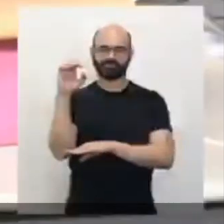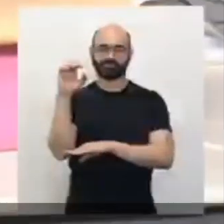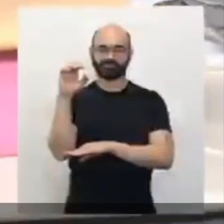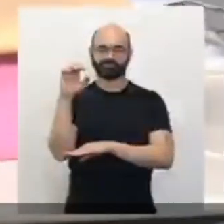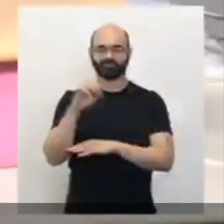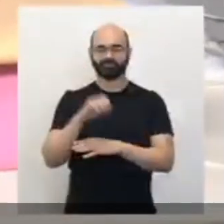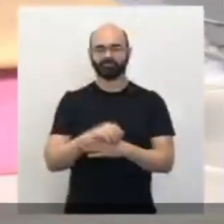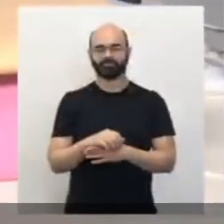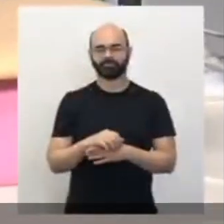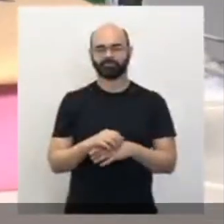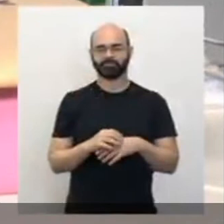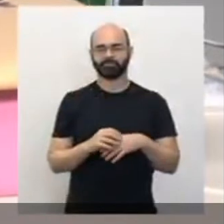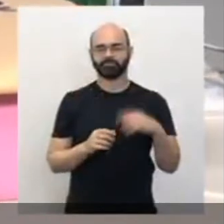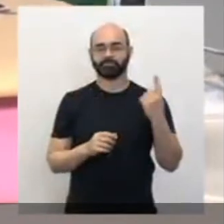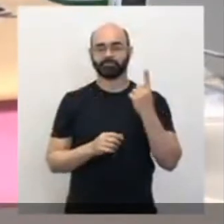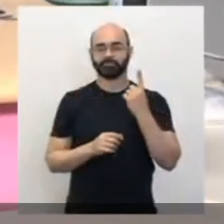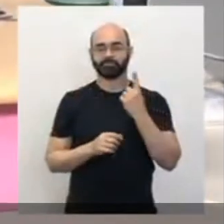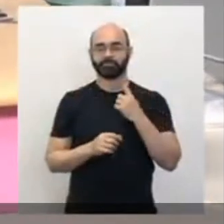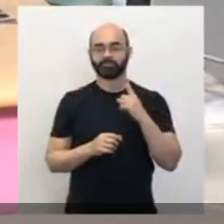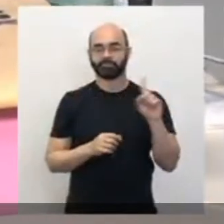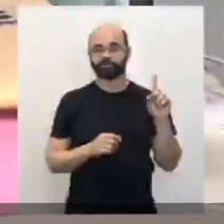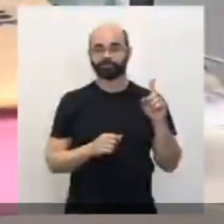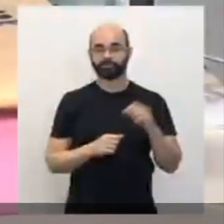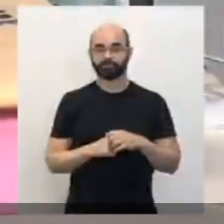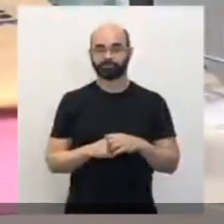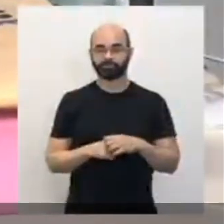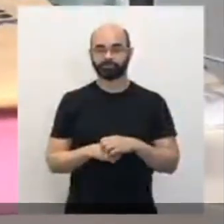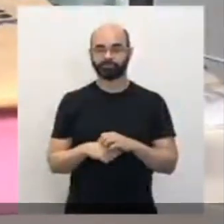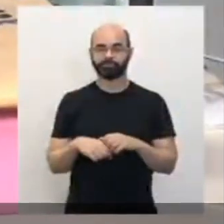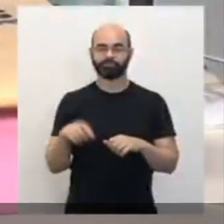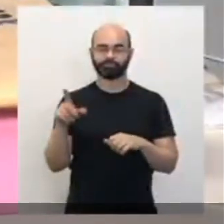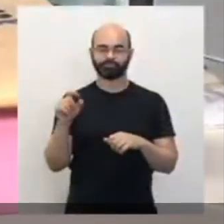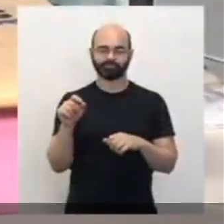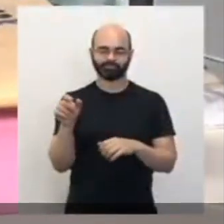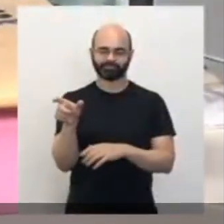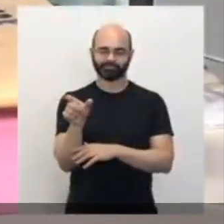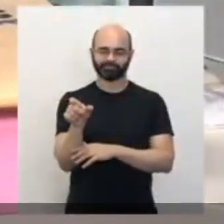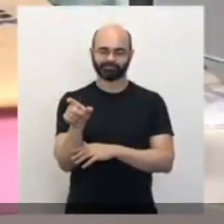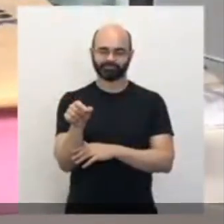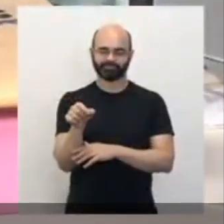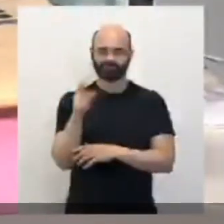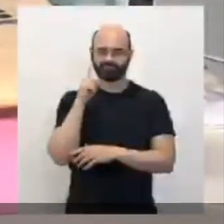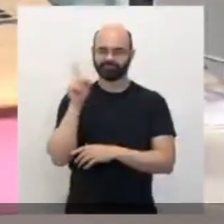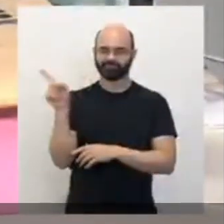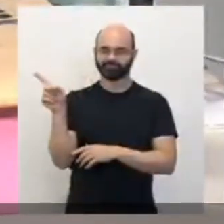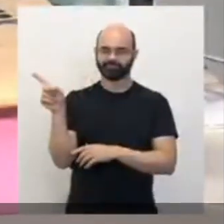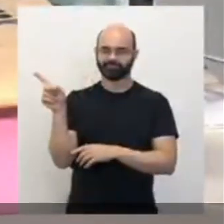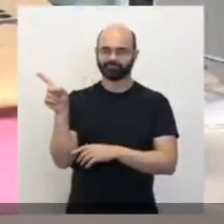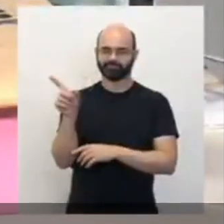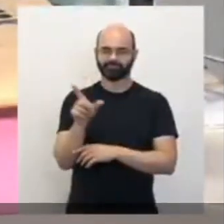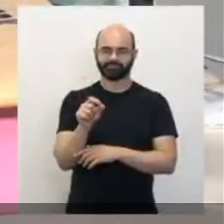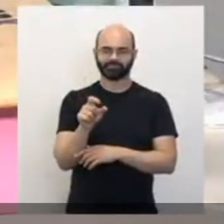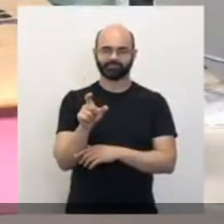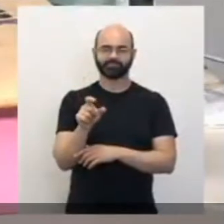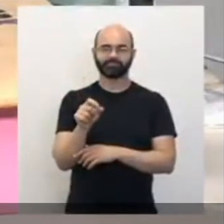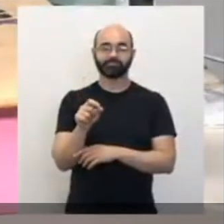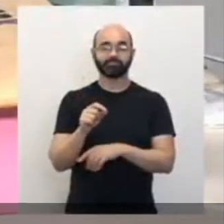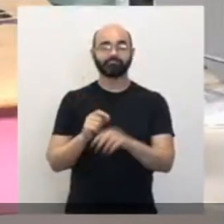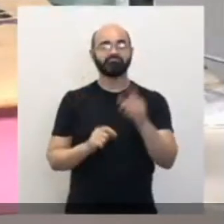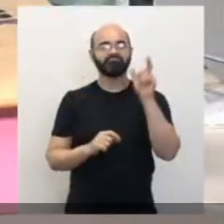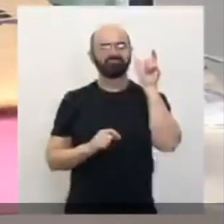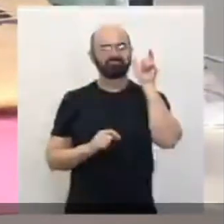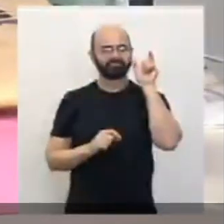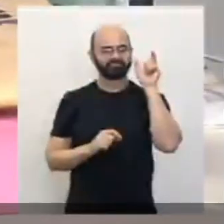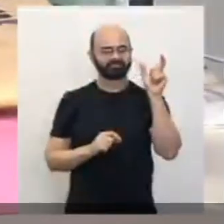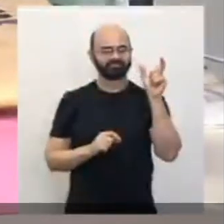E por último, que é um dos mais, eu tenho esse movimento de pinça aqui, né? Na ponta, ó. Então tem esse Coisa movimento interessante, né?